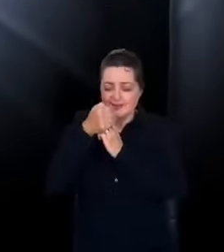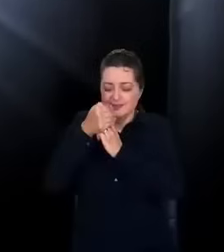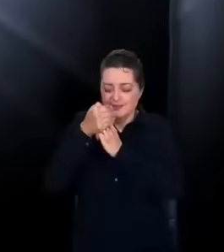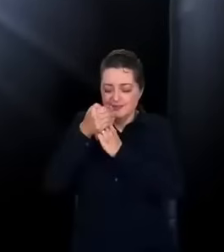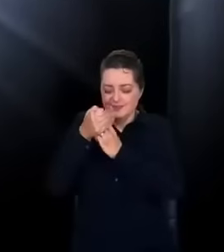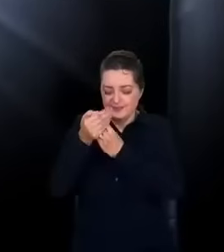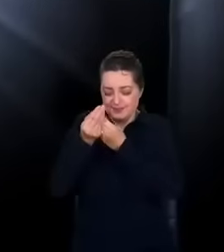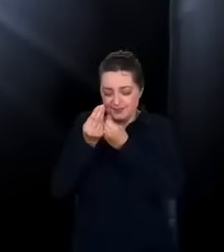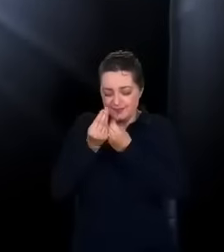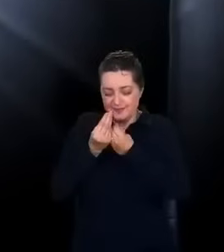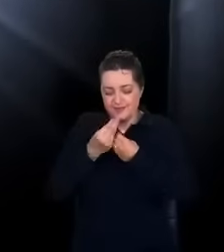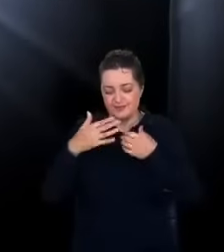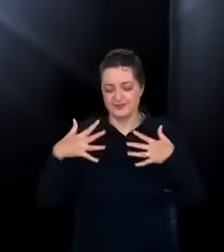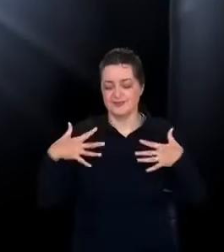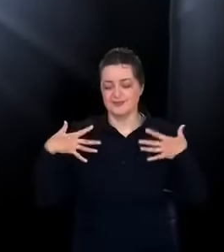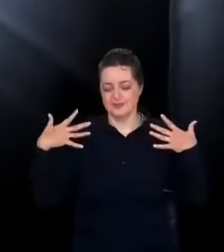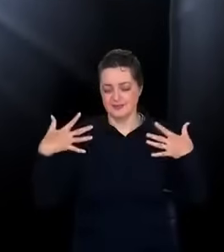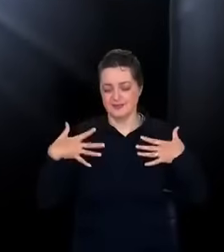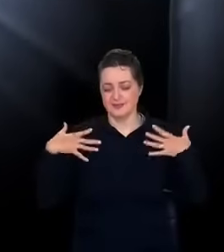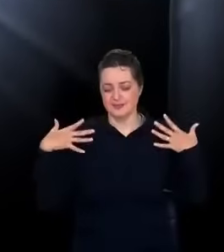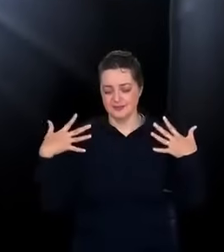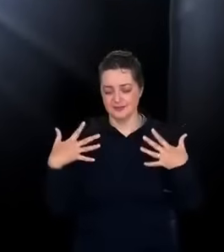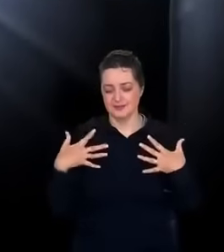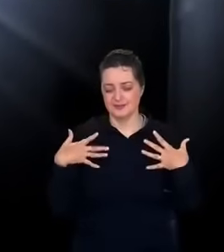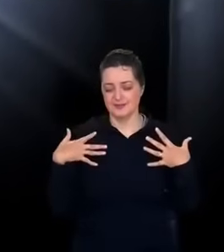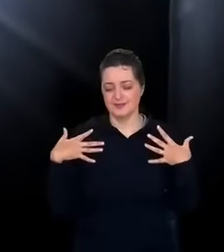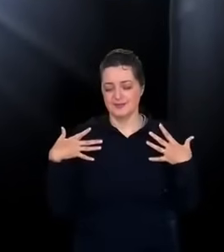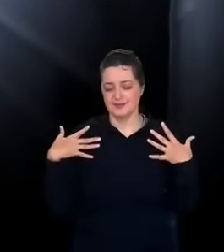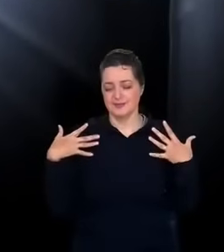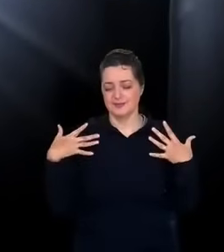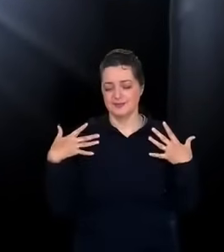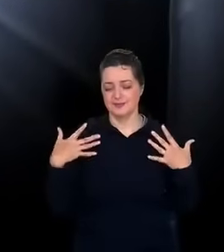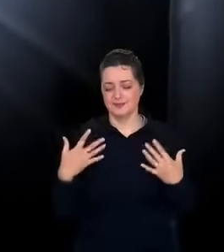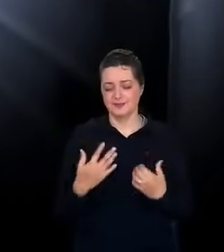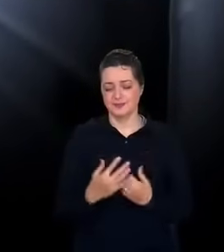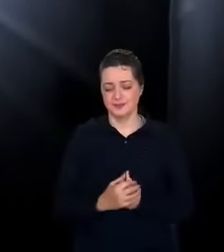alegrar meu coração.